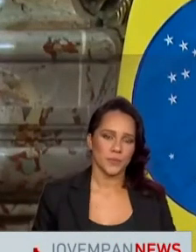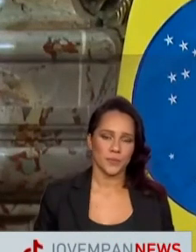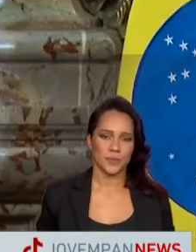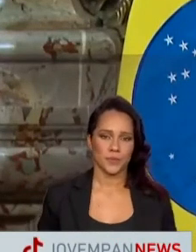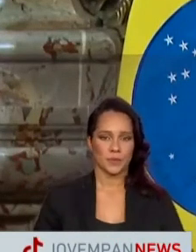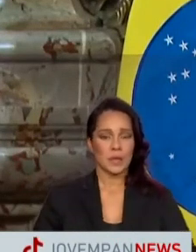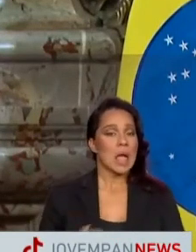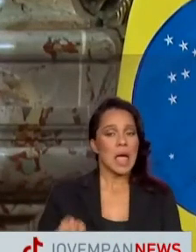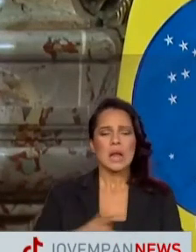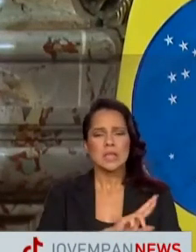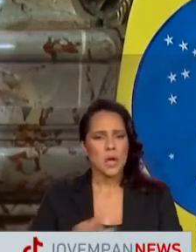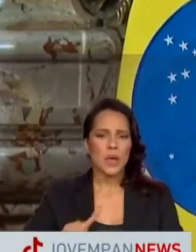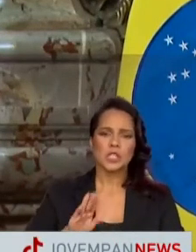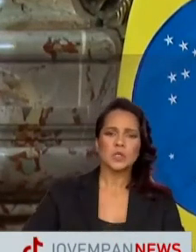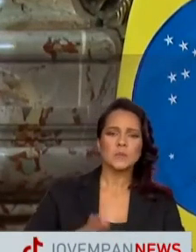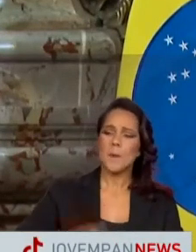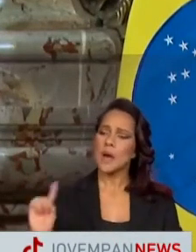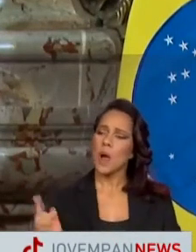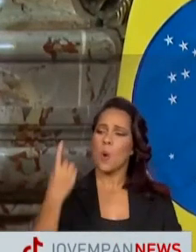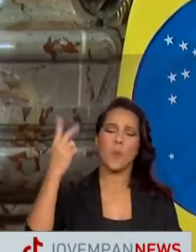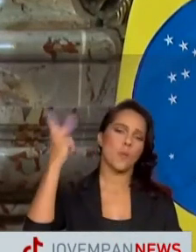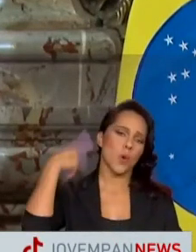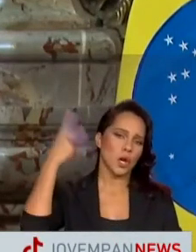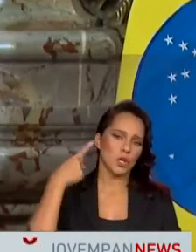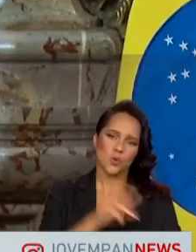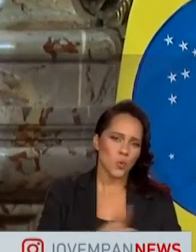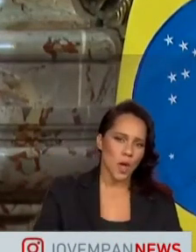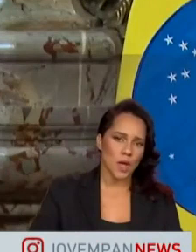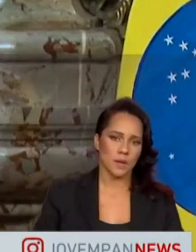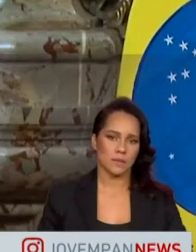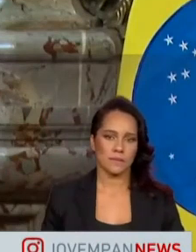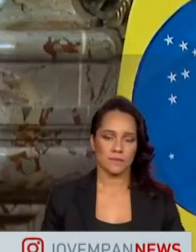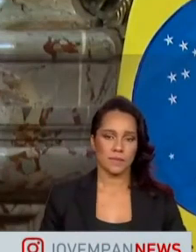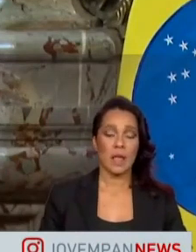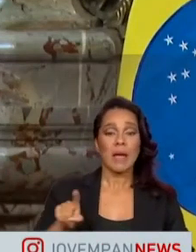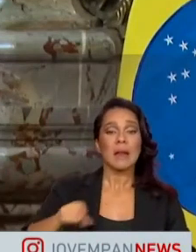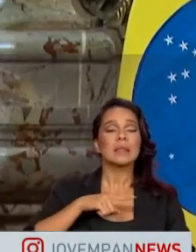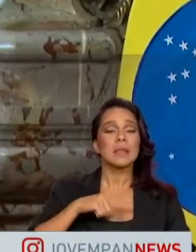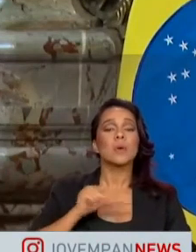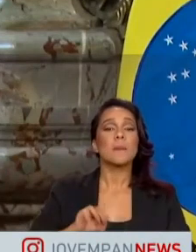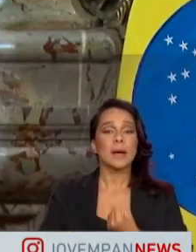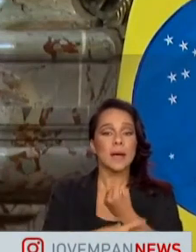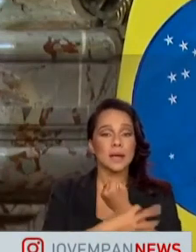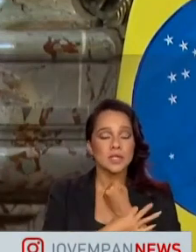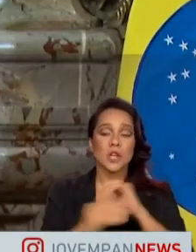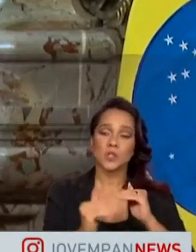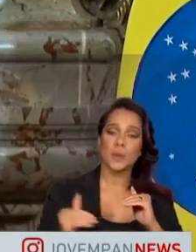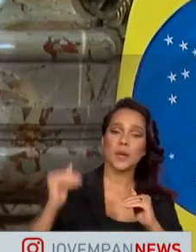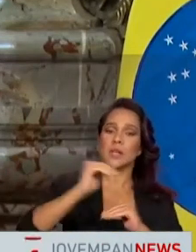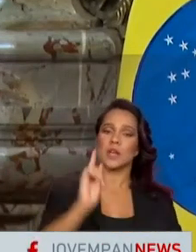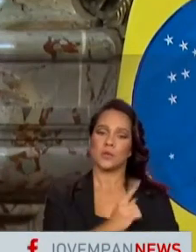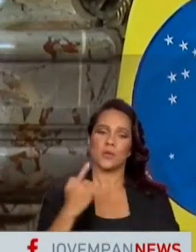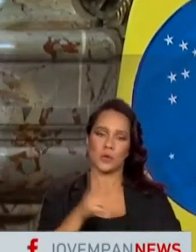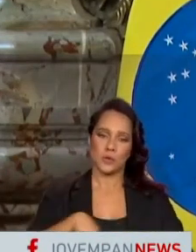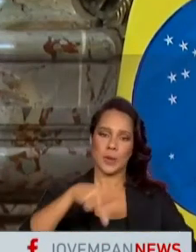um político. Ela não existe para servir a um político. Não existem para servir a um político. Ela existe para garantir a soberania do